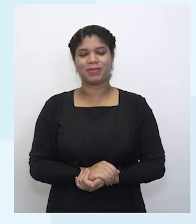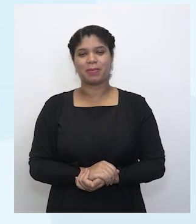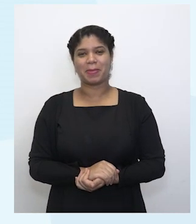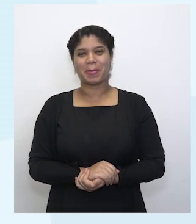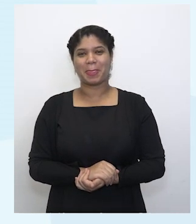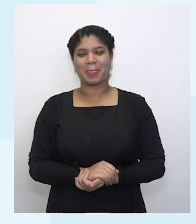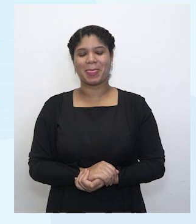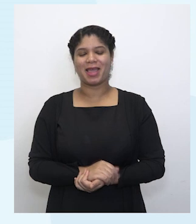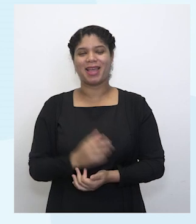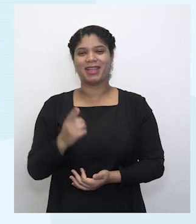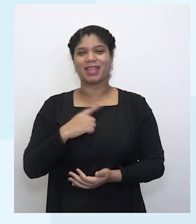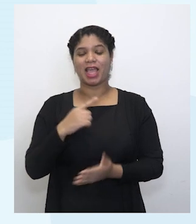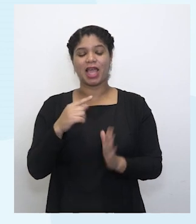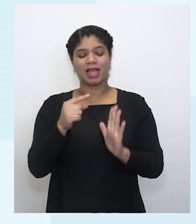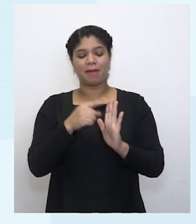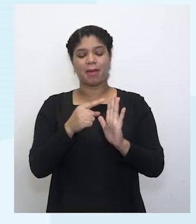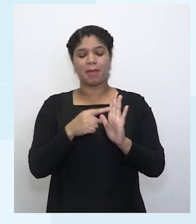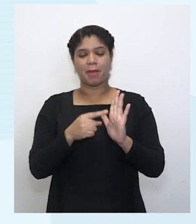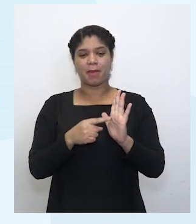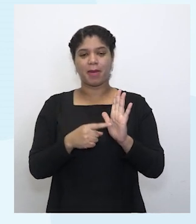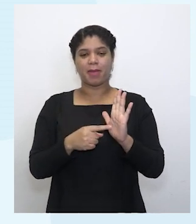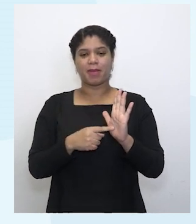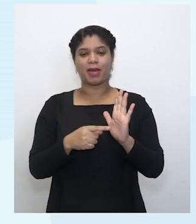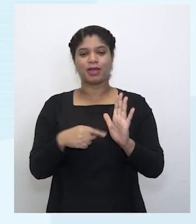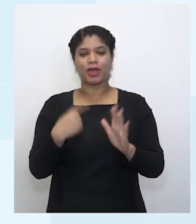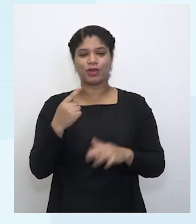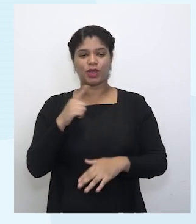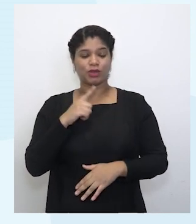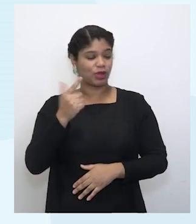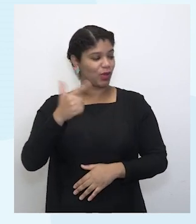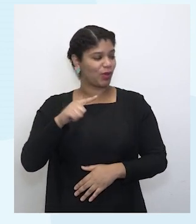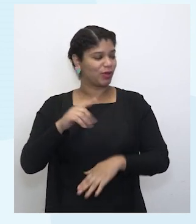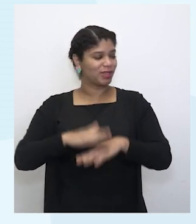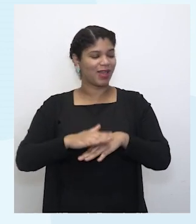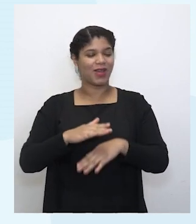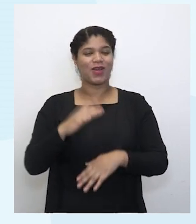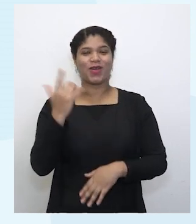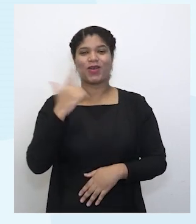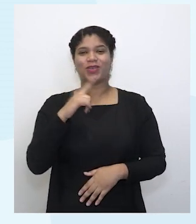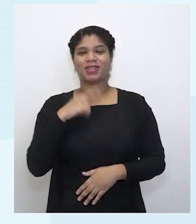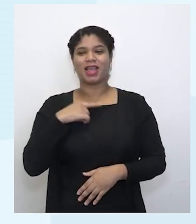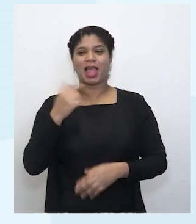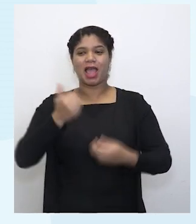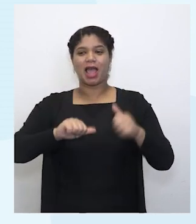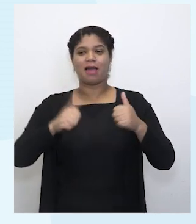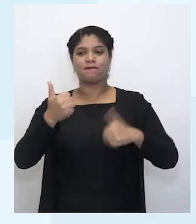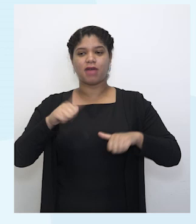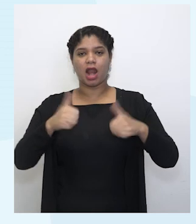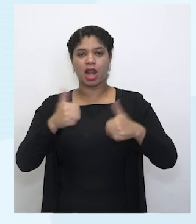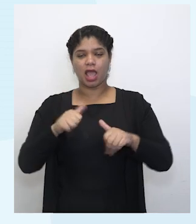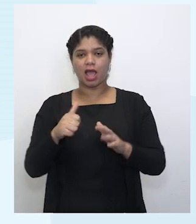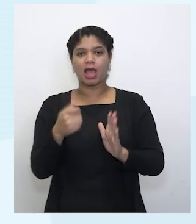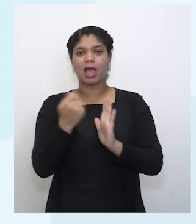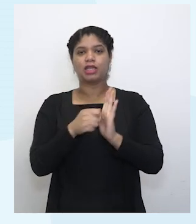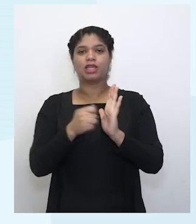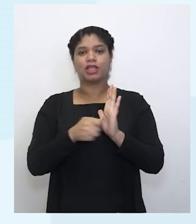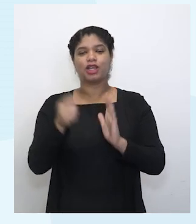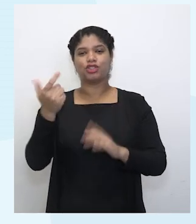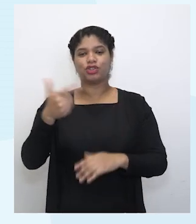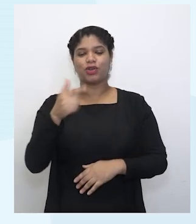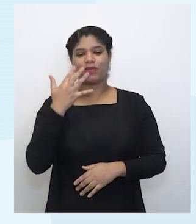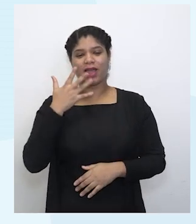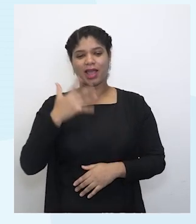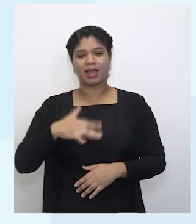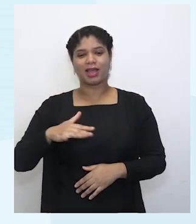que aí são alguns critérios que a gente pode levar em consideração para a gente poder avaliar a reescrita das crianças, né? Nós